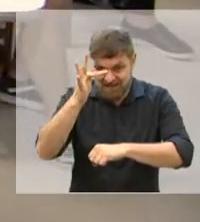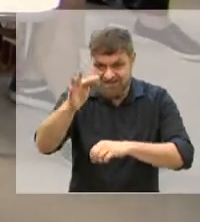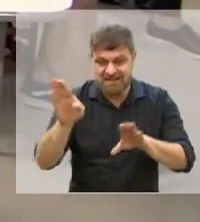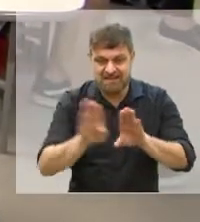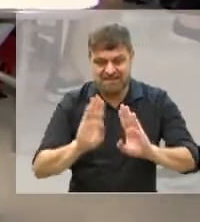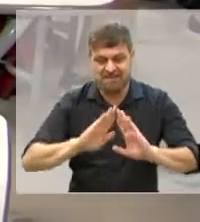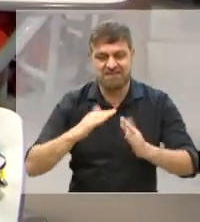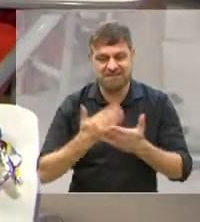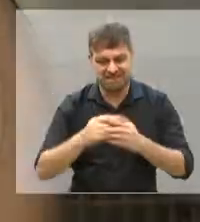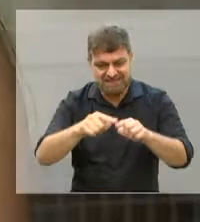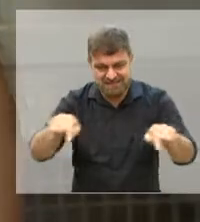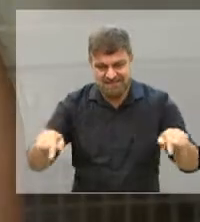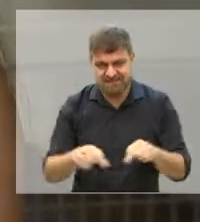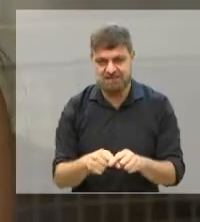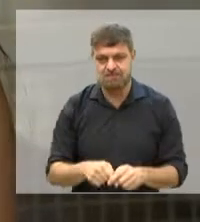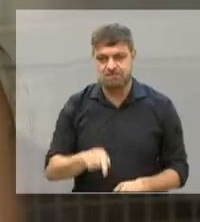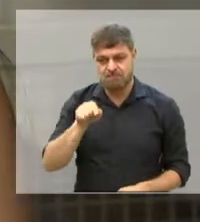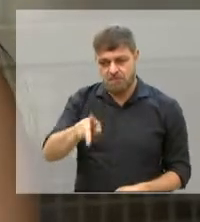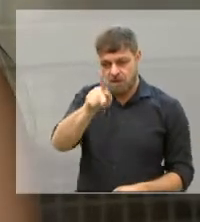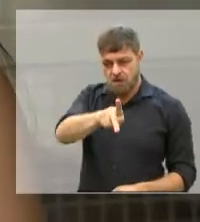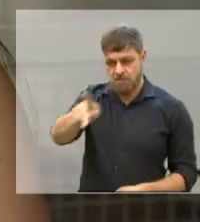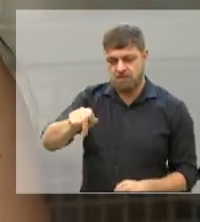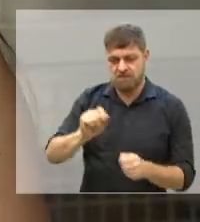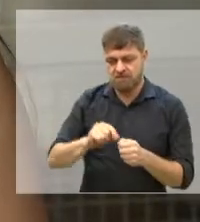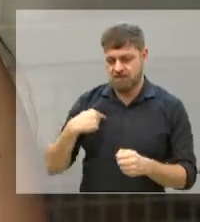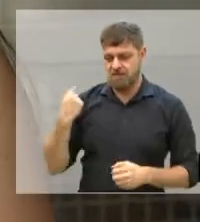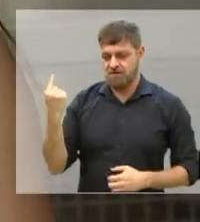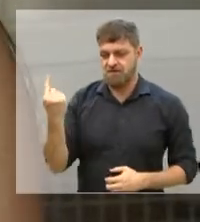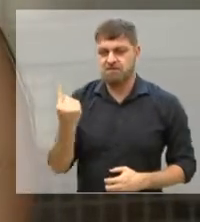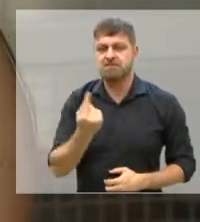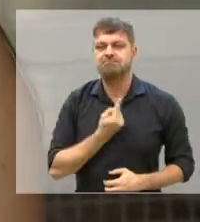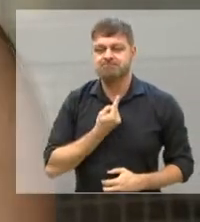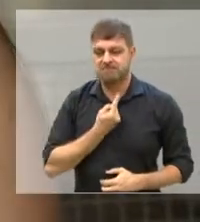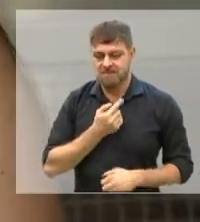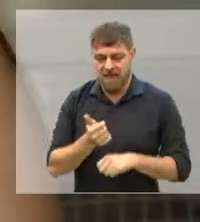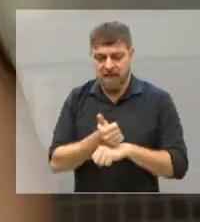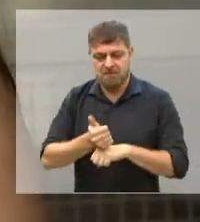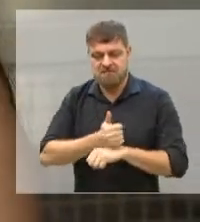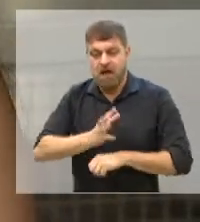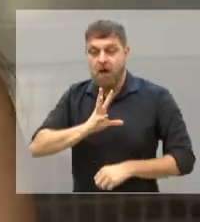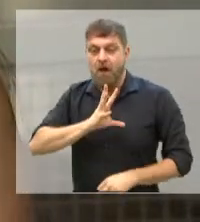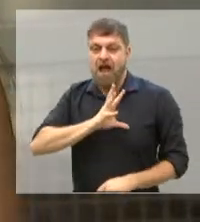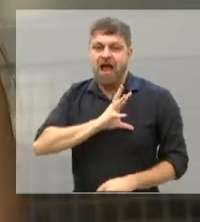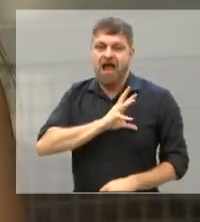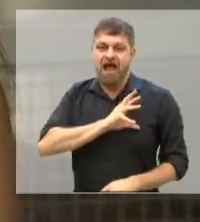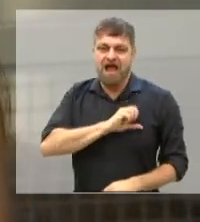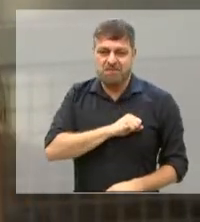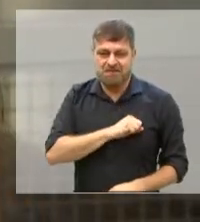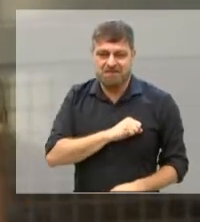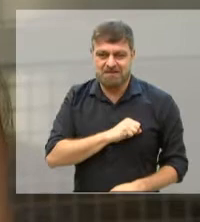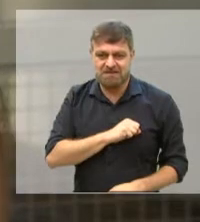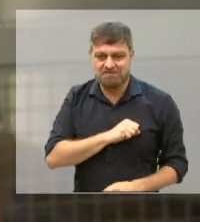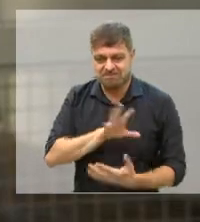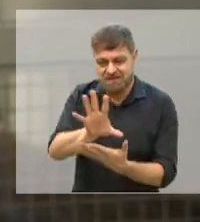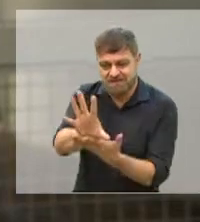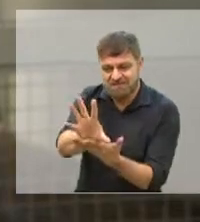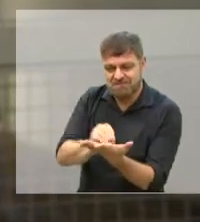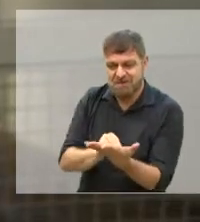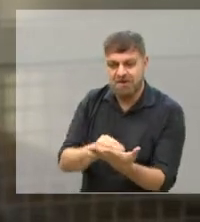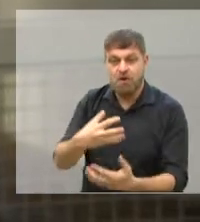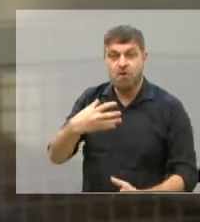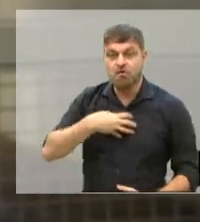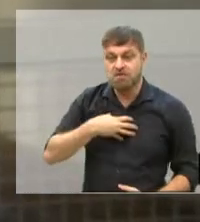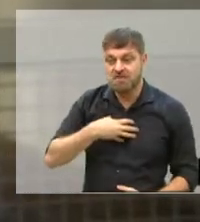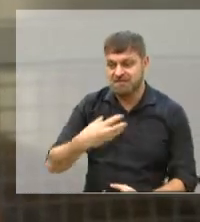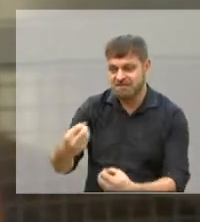da sala de aula. Ele faz com que a gente tenha amor à profissão. É muito inspirador a forma que